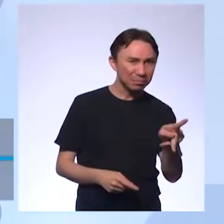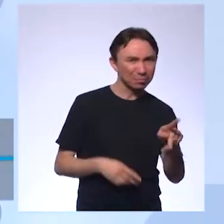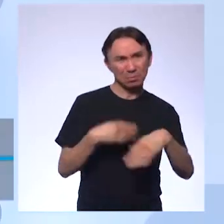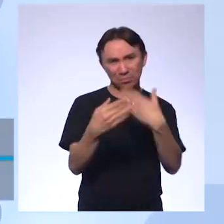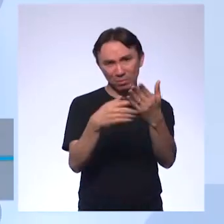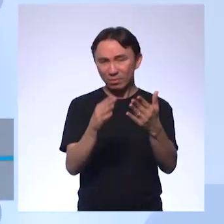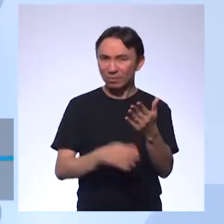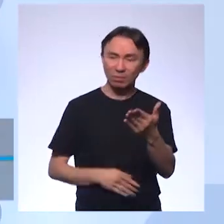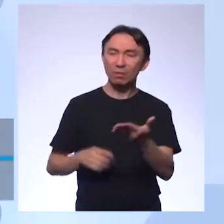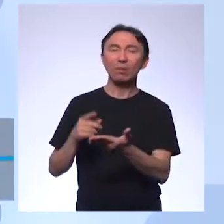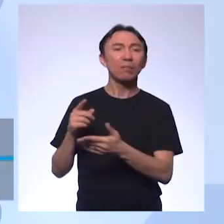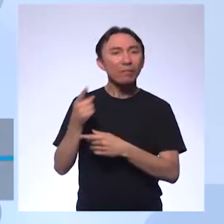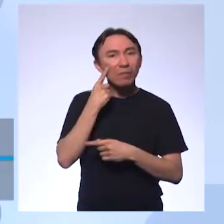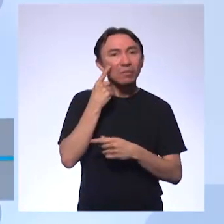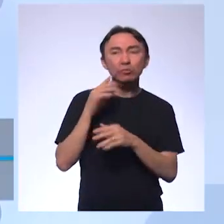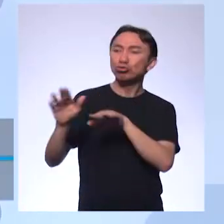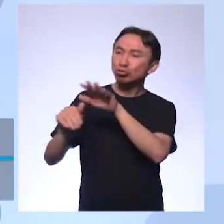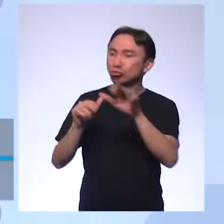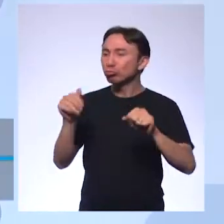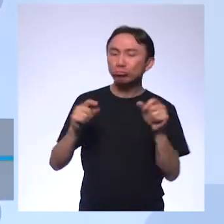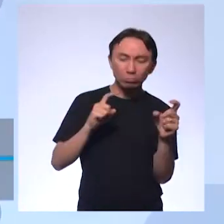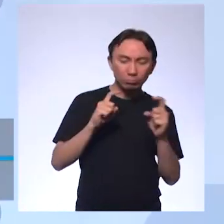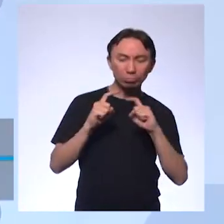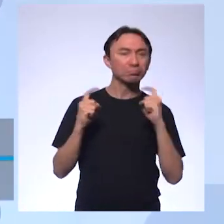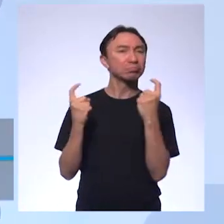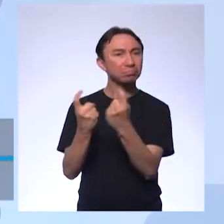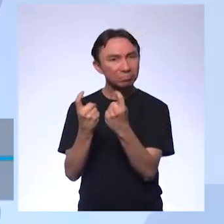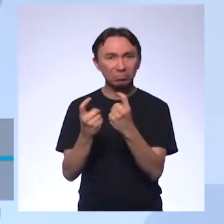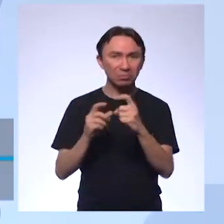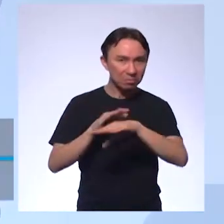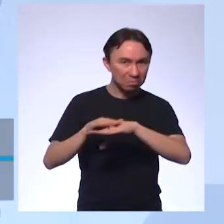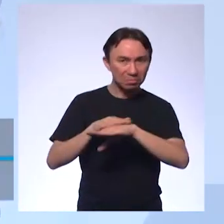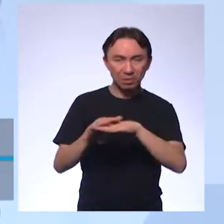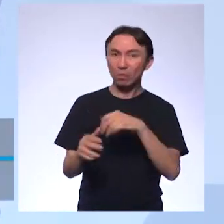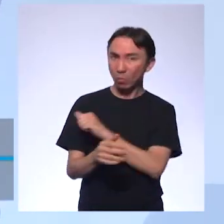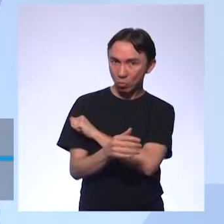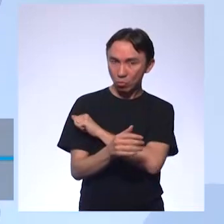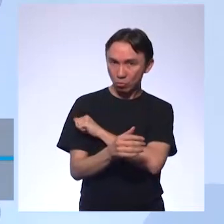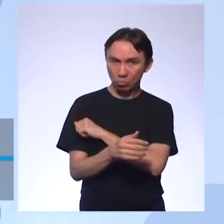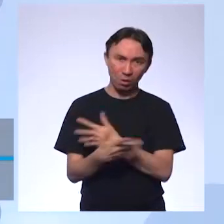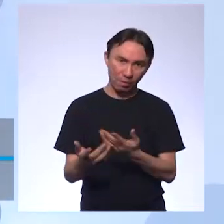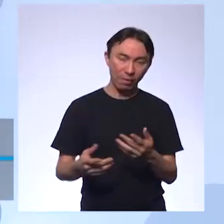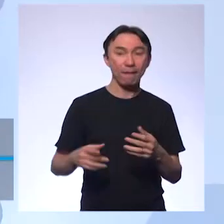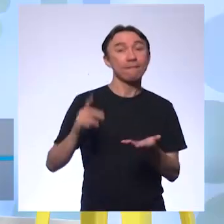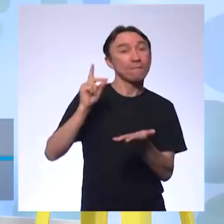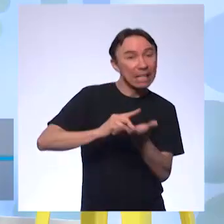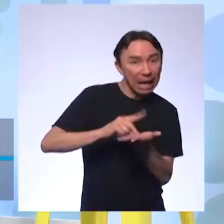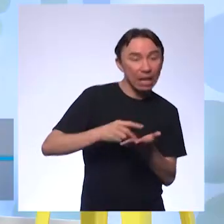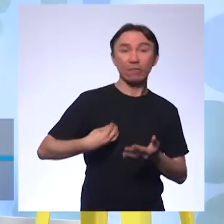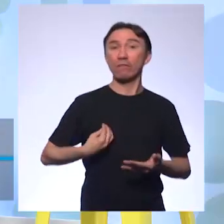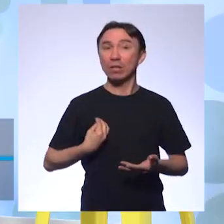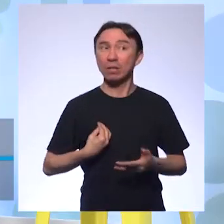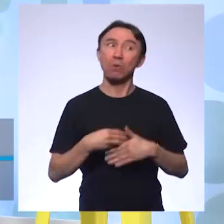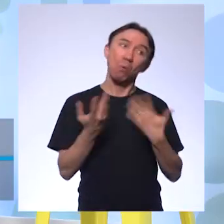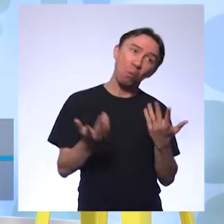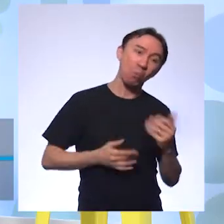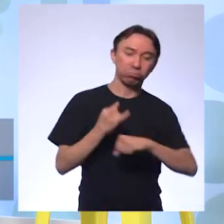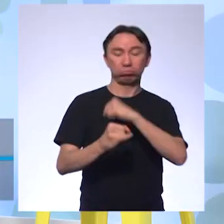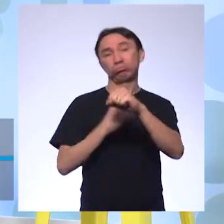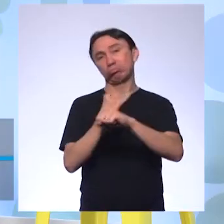ou virtual, e debatam com os alunos e as alunas de vocês. Então, continuando a nossa aula, a gente